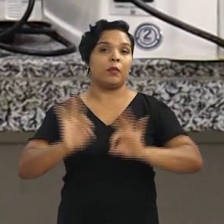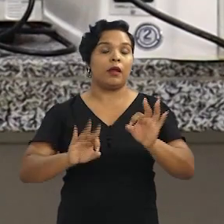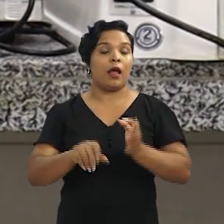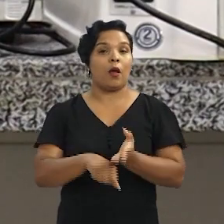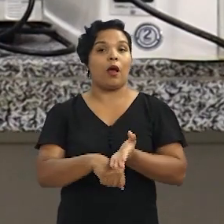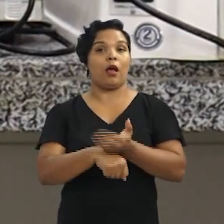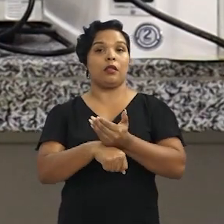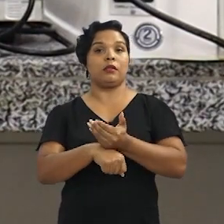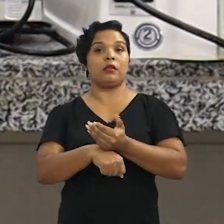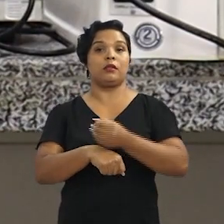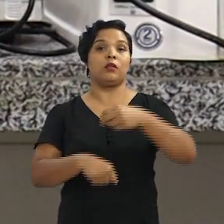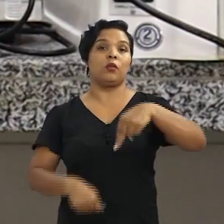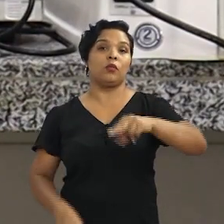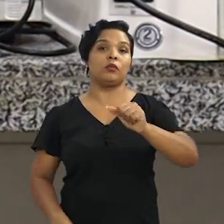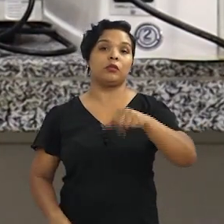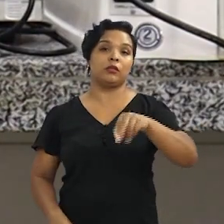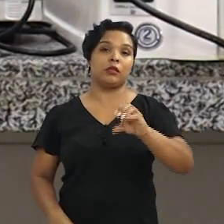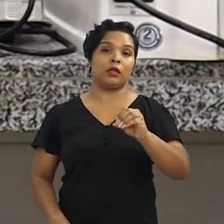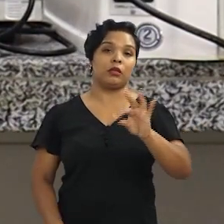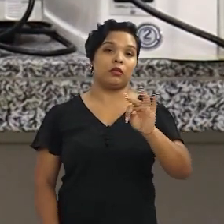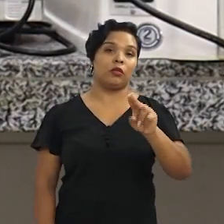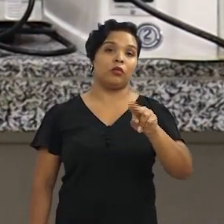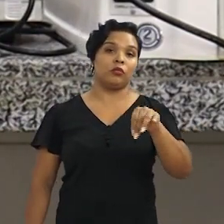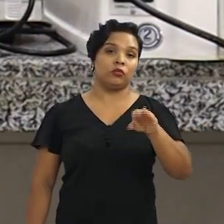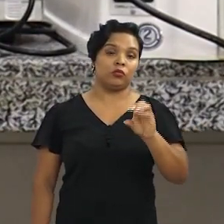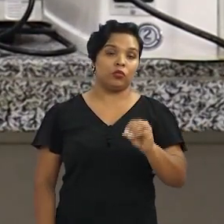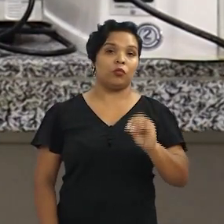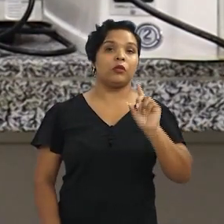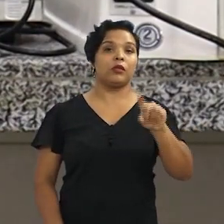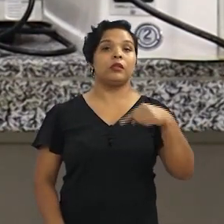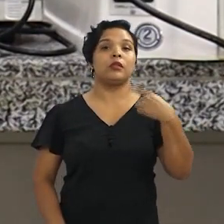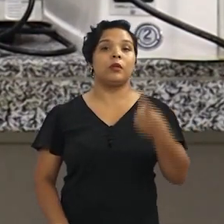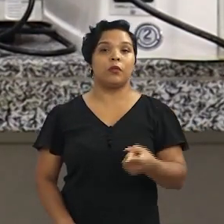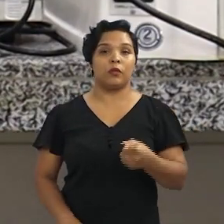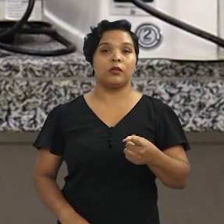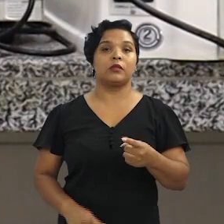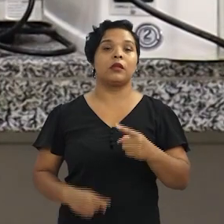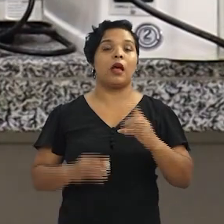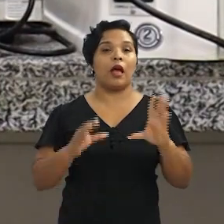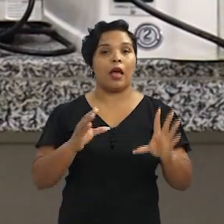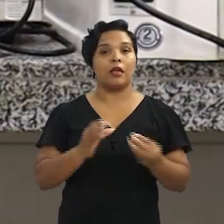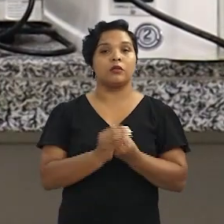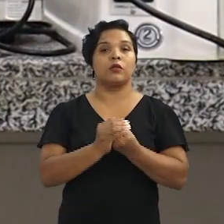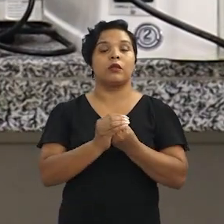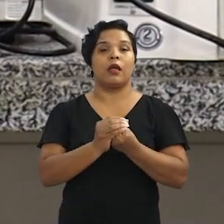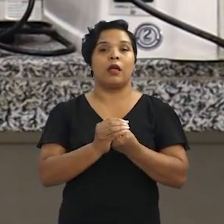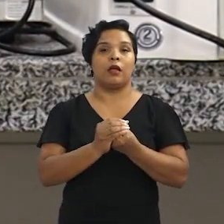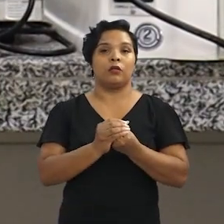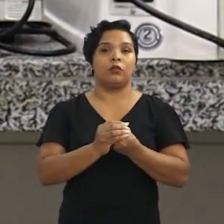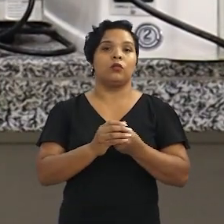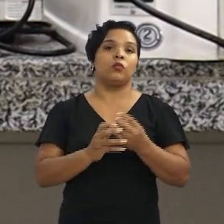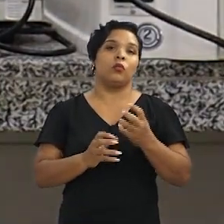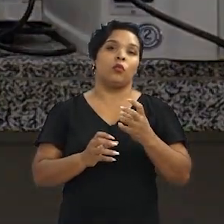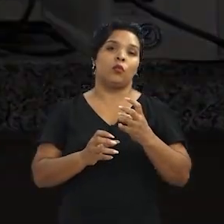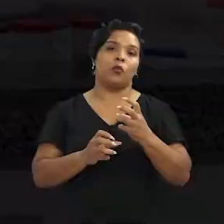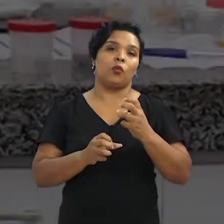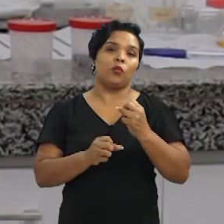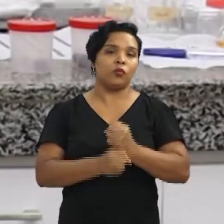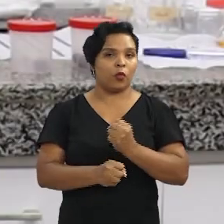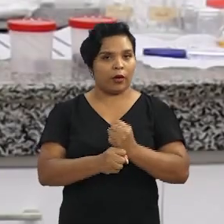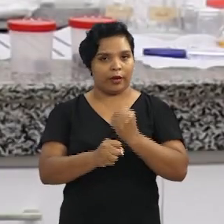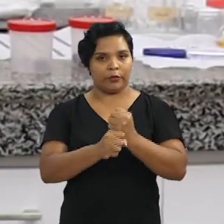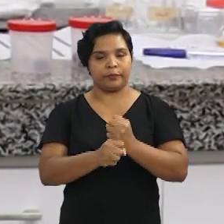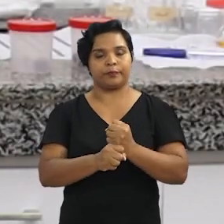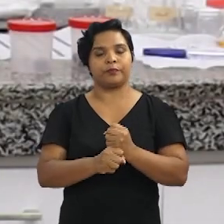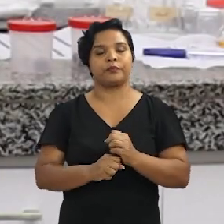preparar com antecedência os nanotubos e só em seguida eles serem adicionados, por exemplo, no concreto. O